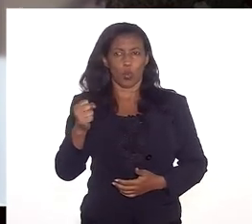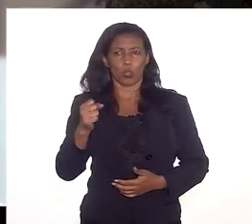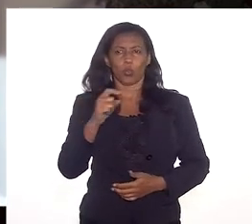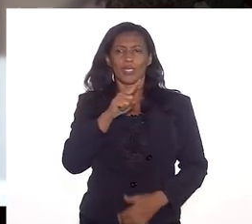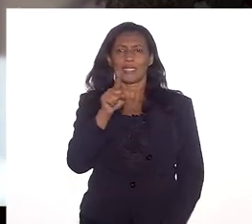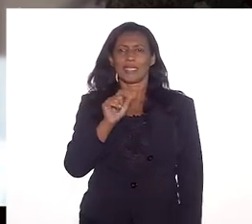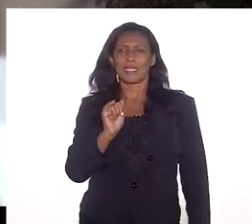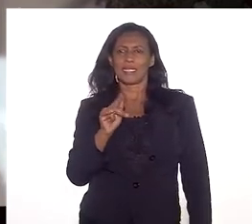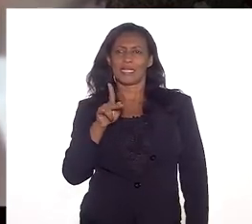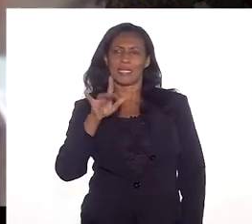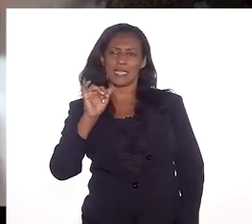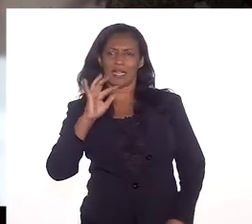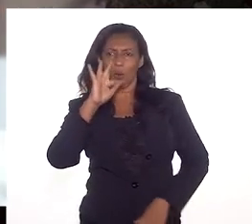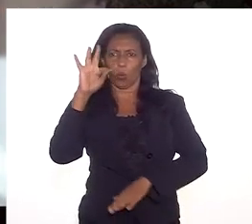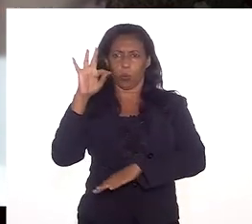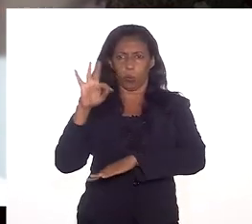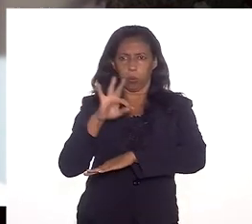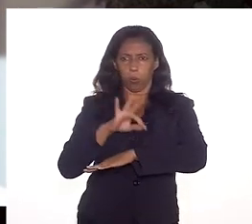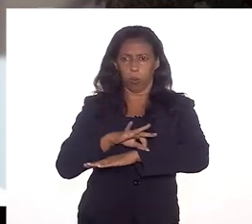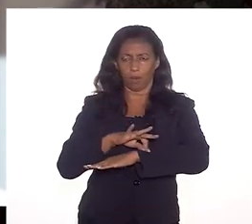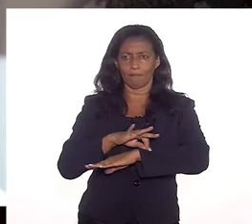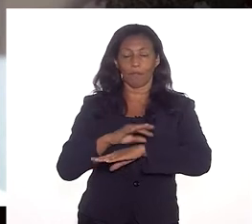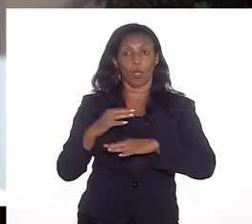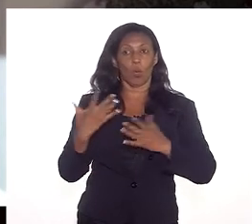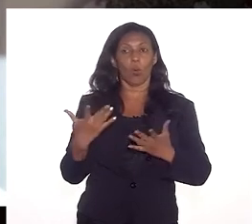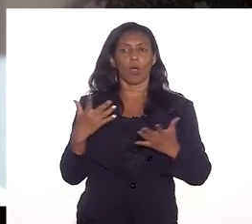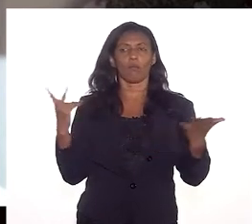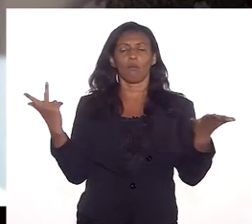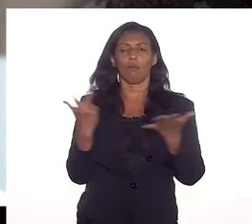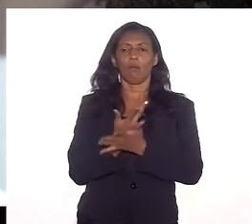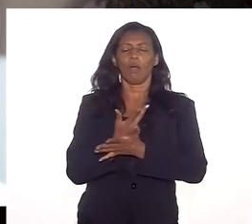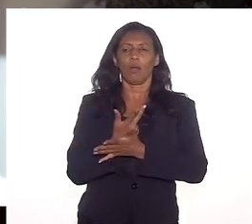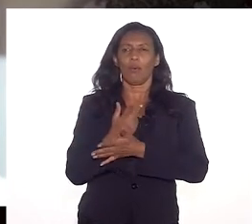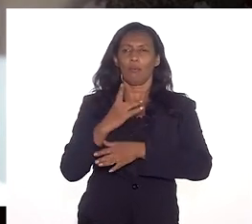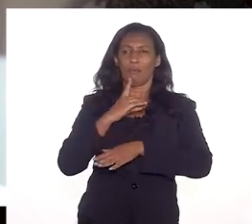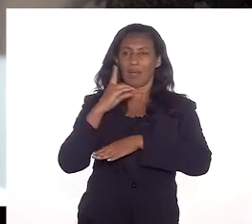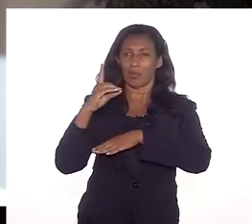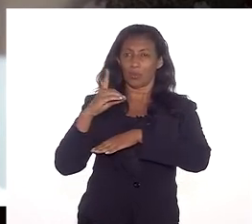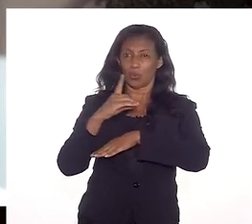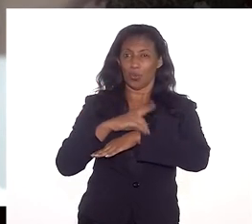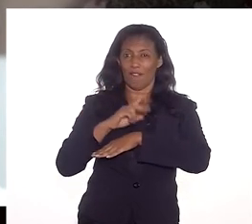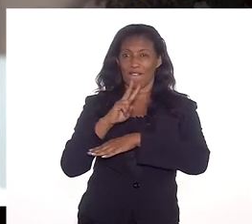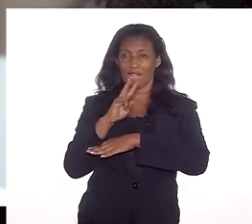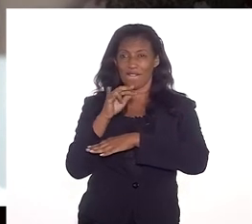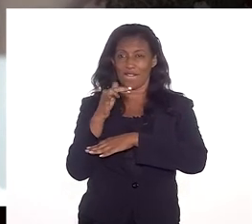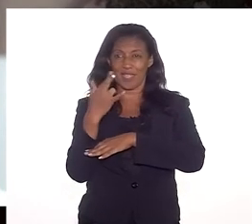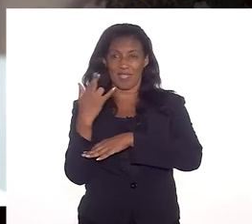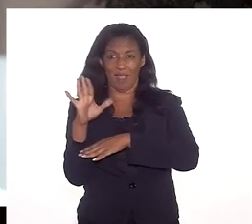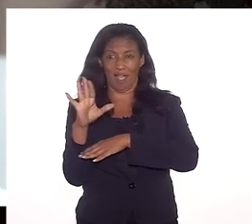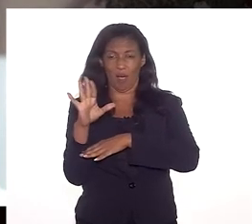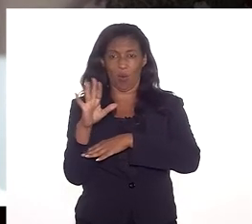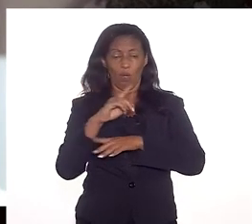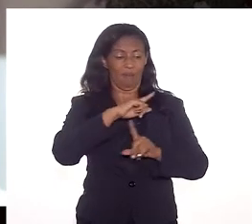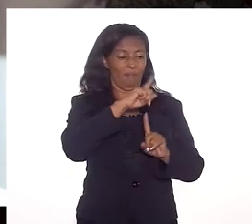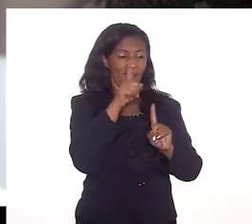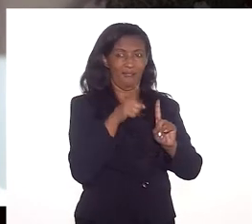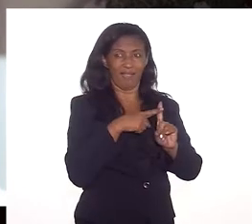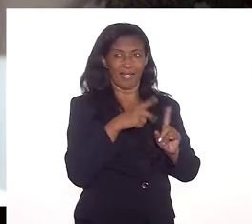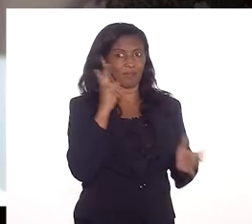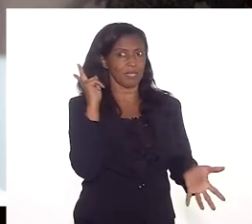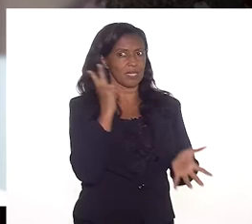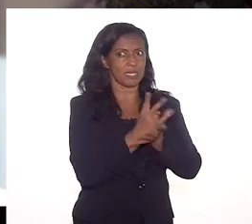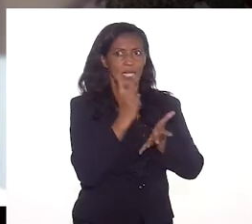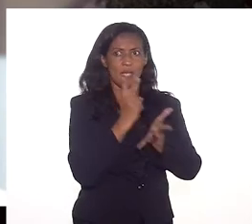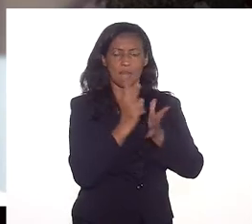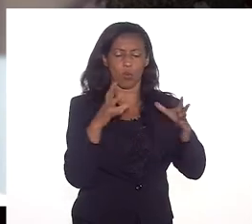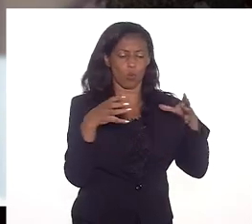vez que a gente tem uma doença nova, principalmente uma doença viral, há de se imaginar que as grávidas façam parte do grupo de risco